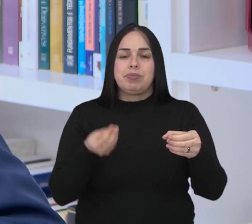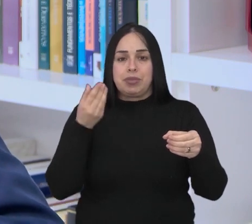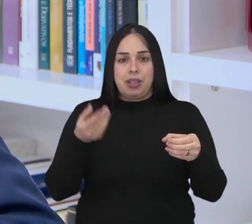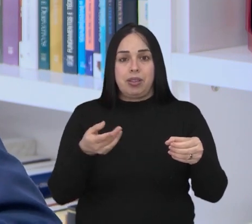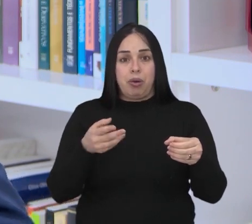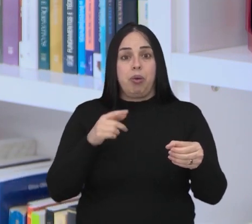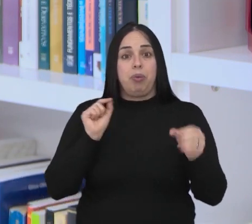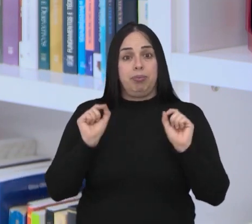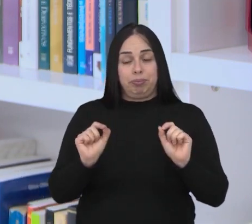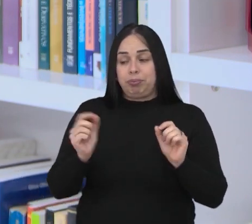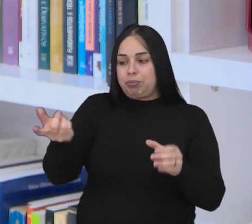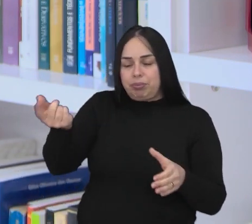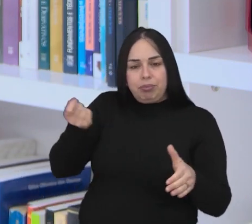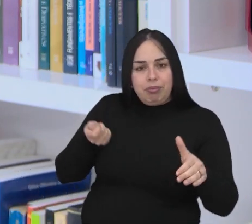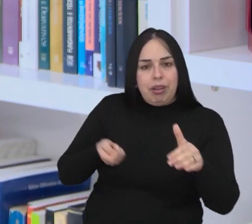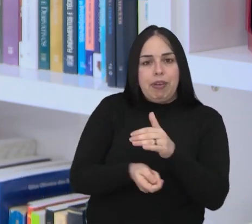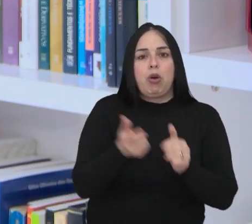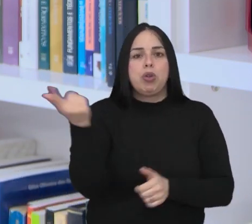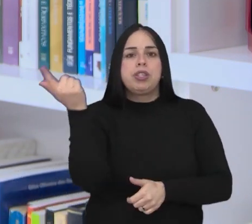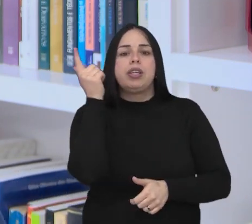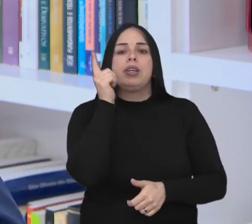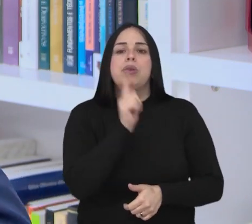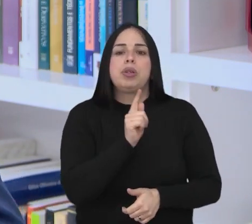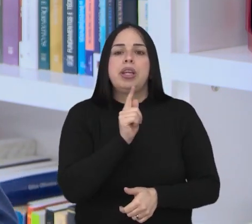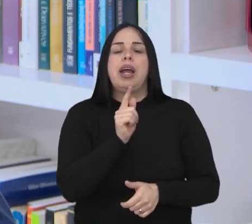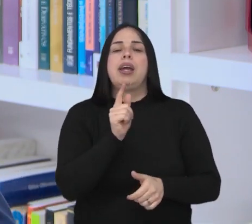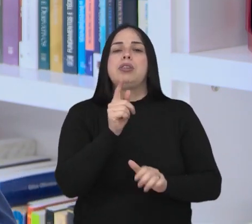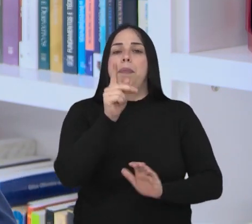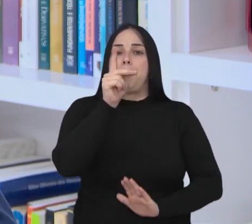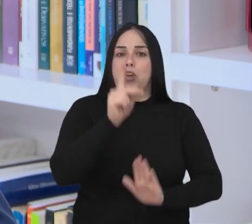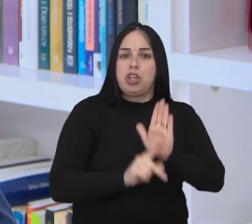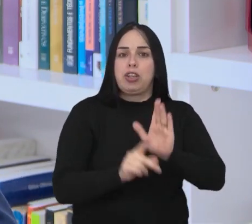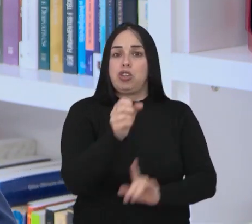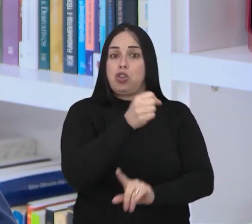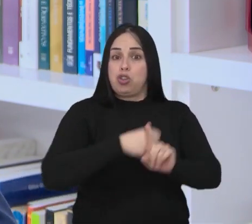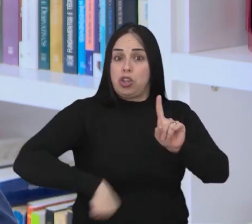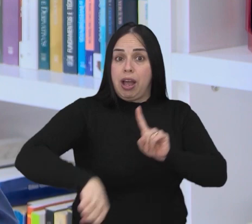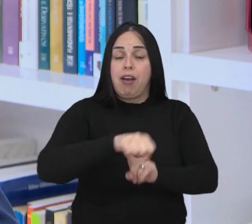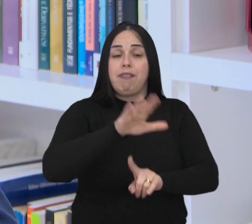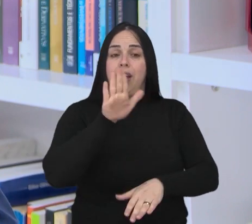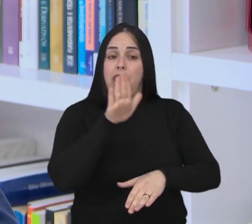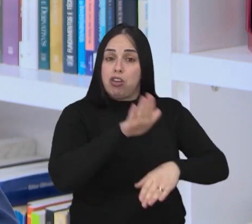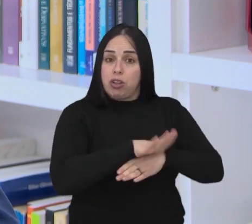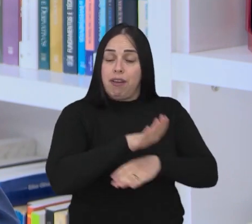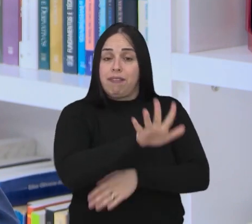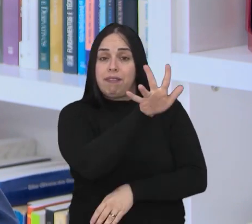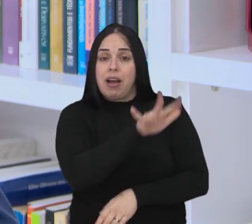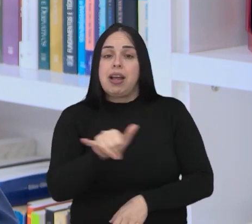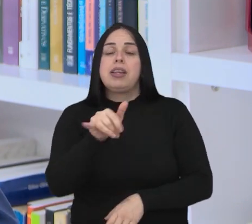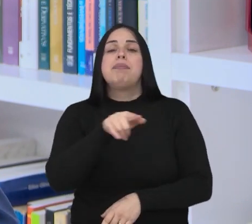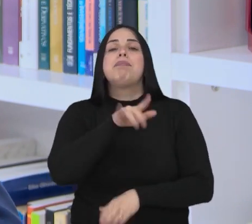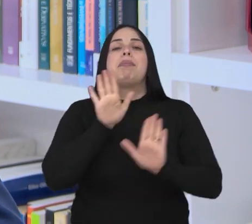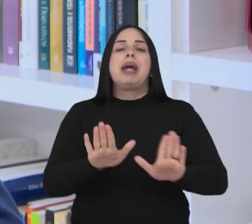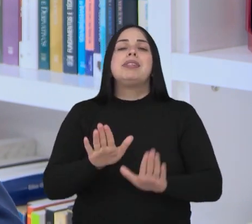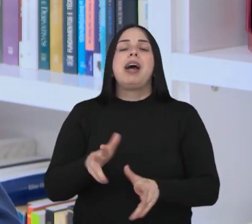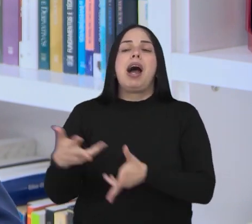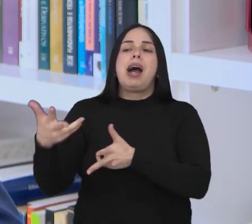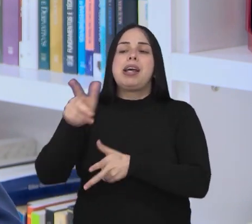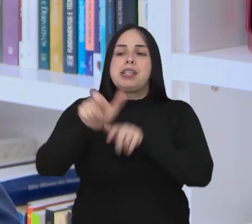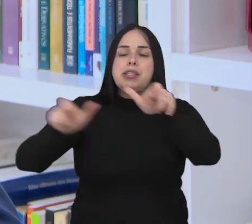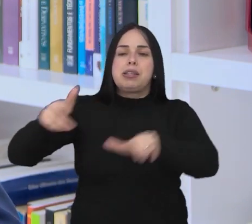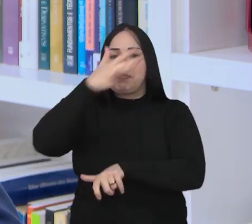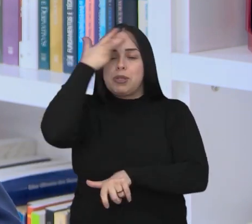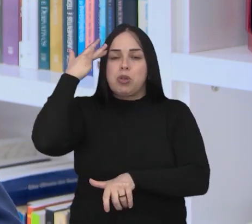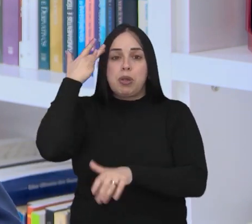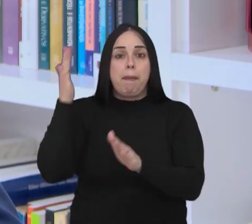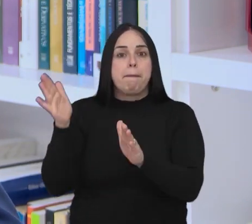brotando na mão do governo mediante essa privatização. Ele vai conseguir fazer os seus programas sociais em outras frentes e quem vai